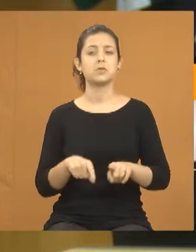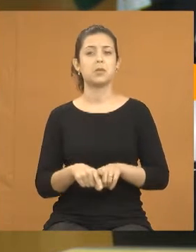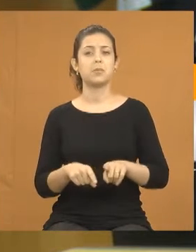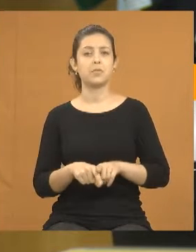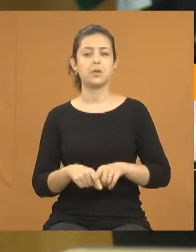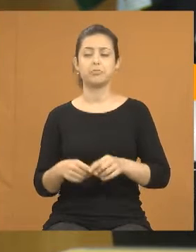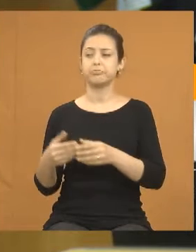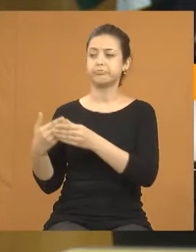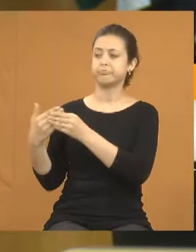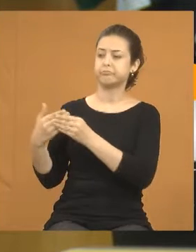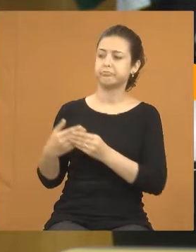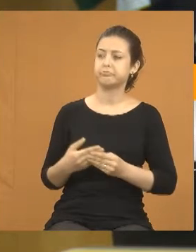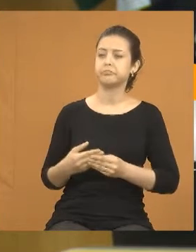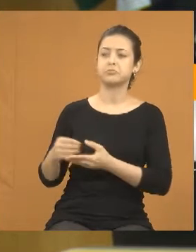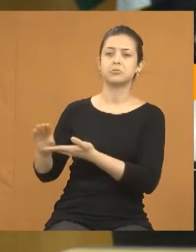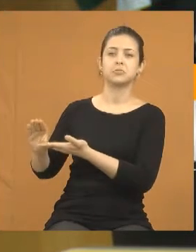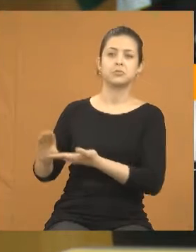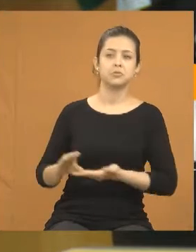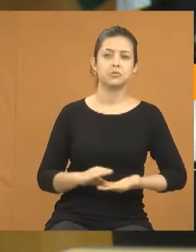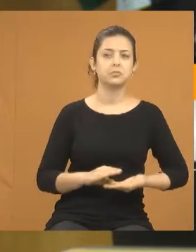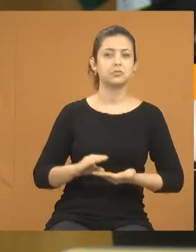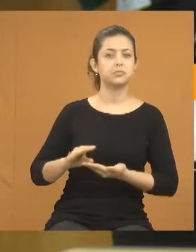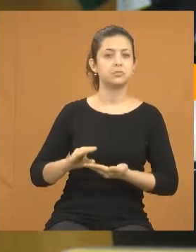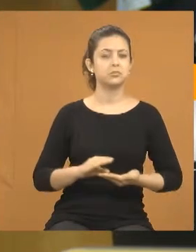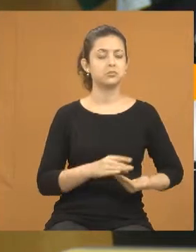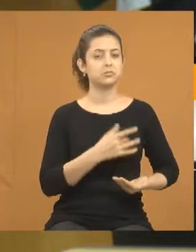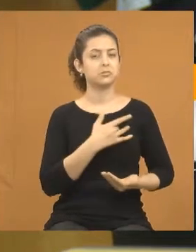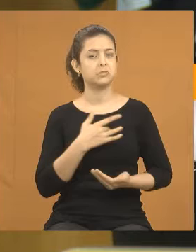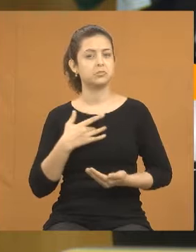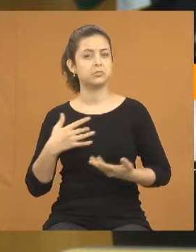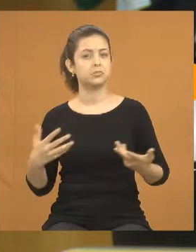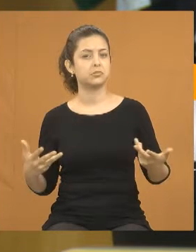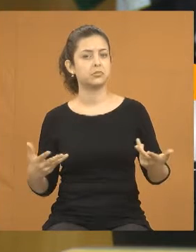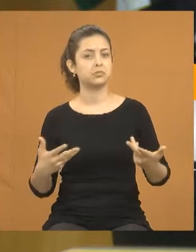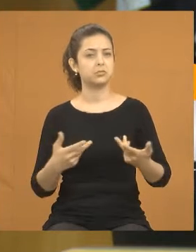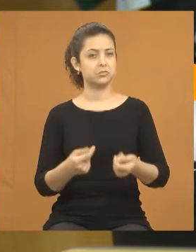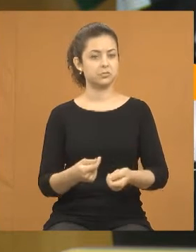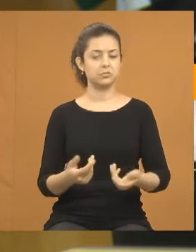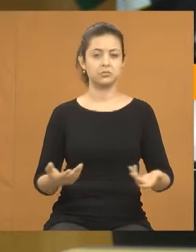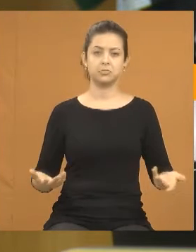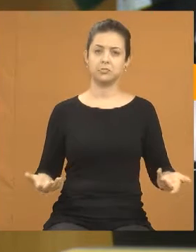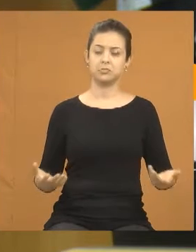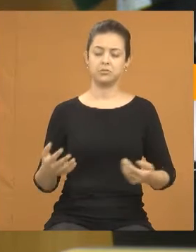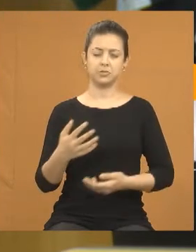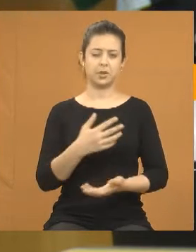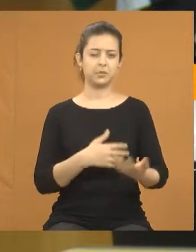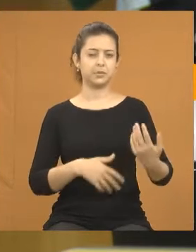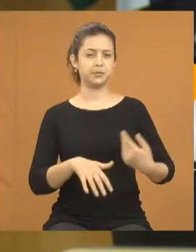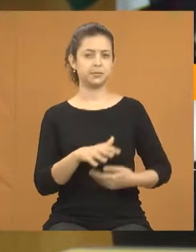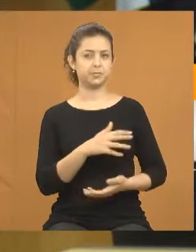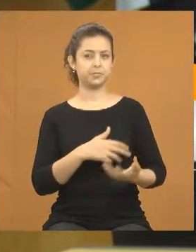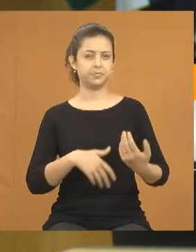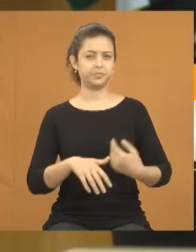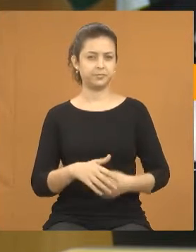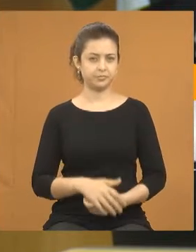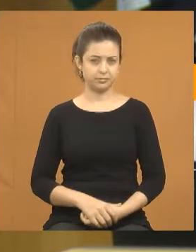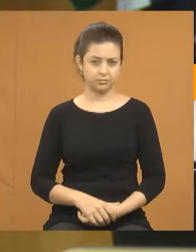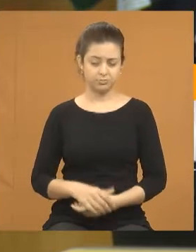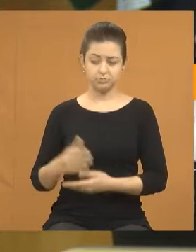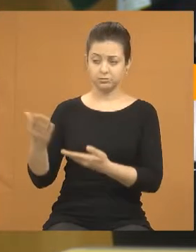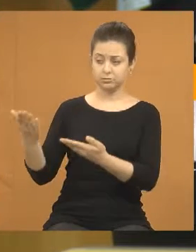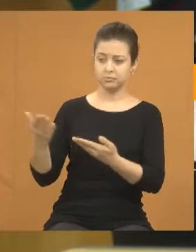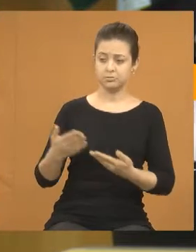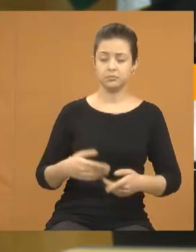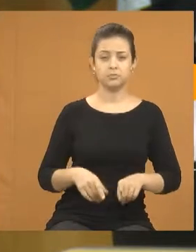para trazer as emendas para melhorar a saúde, porque a saúde estava um caos nessa cidade. Eu convido também